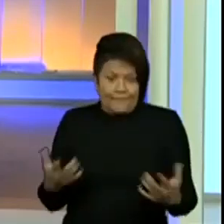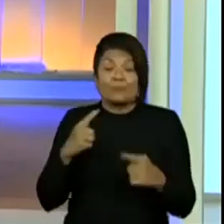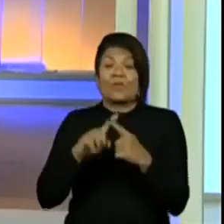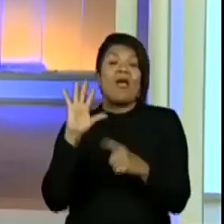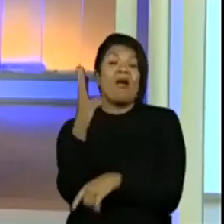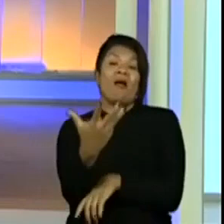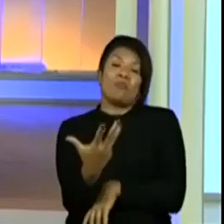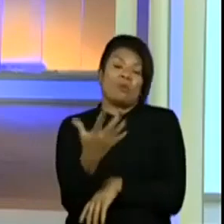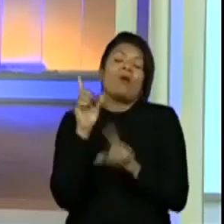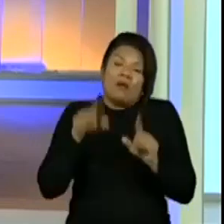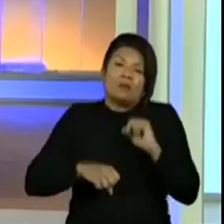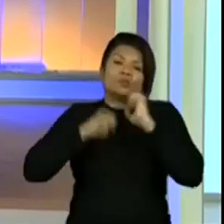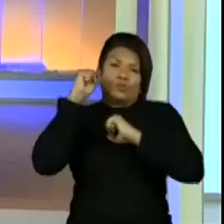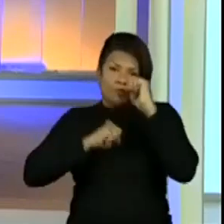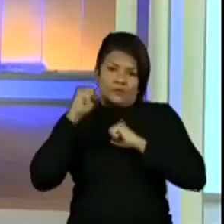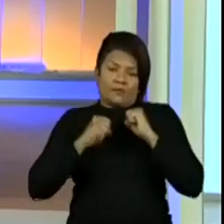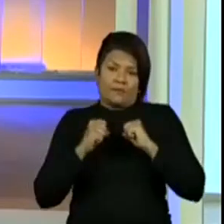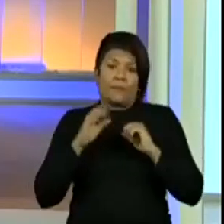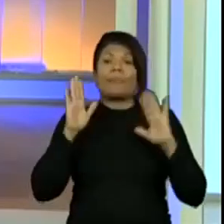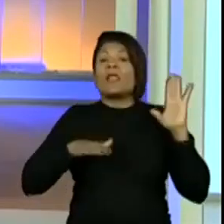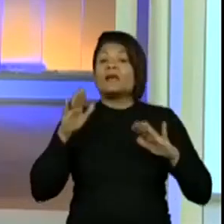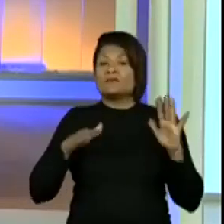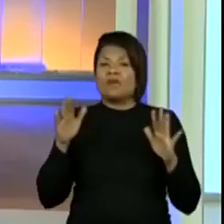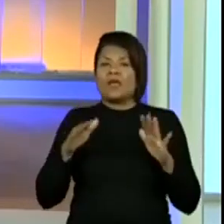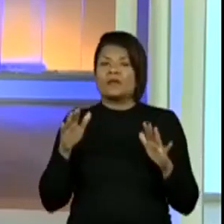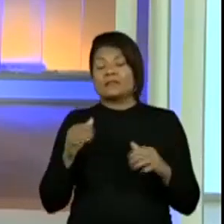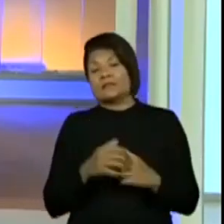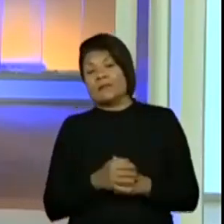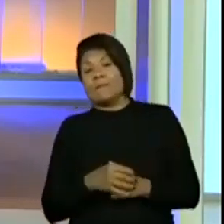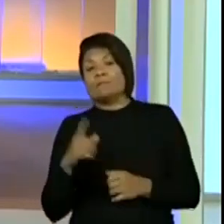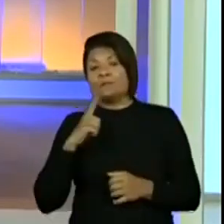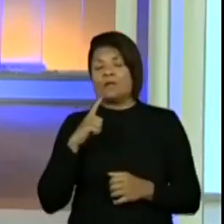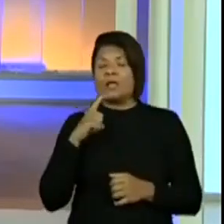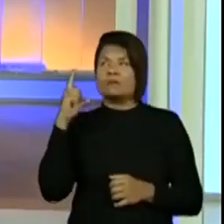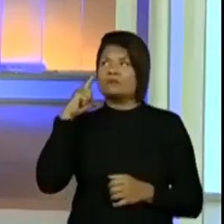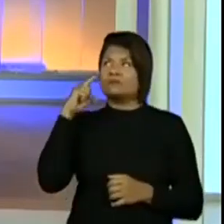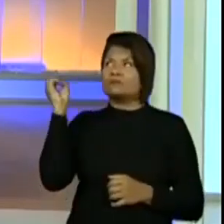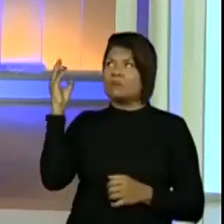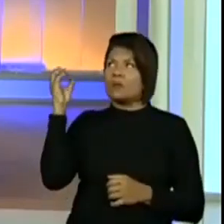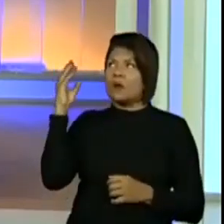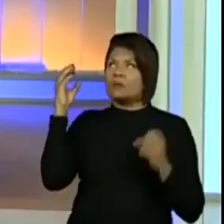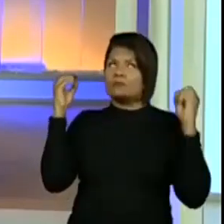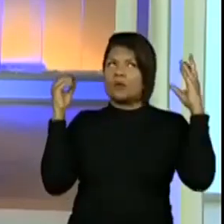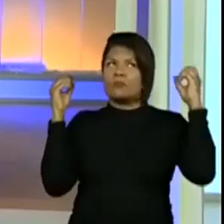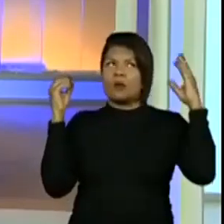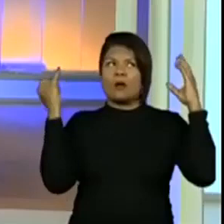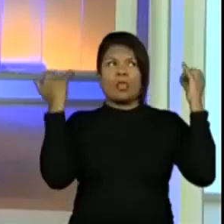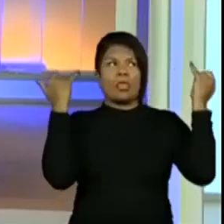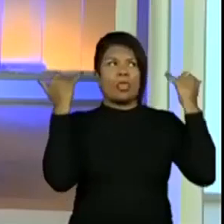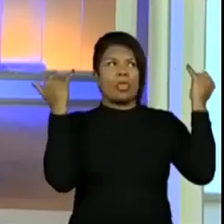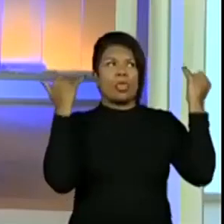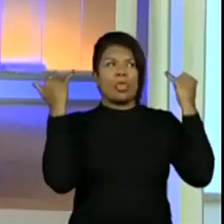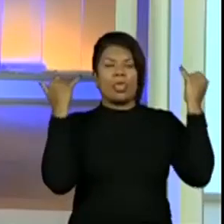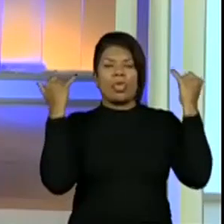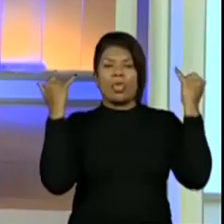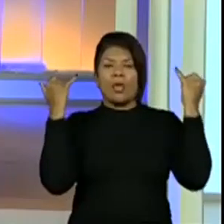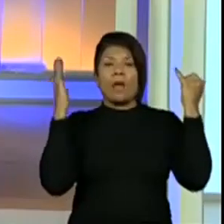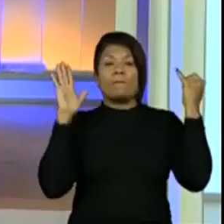indústria. Às vezes a gente recebe um sinal de alerta e nós sempre estamos